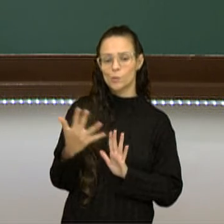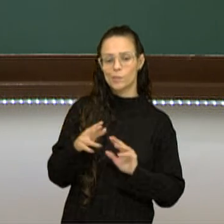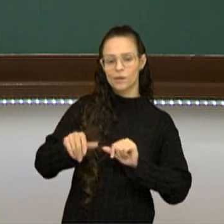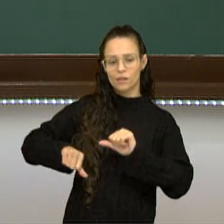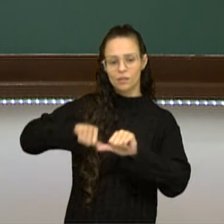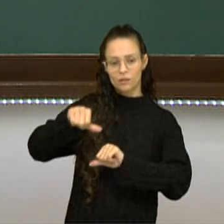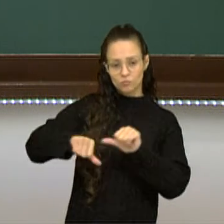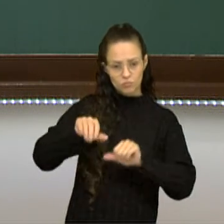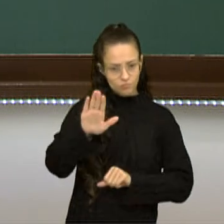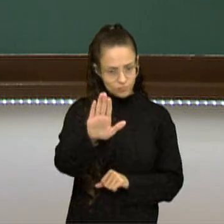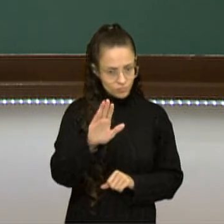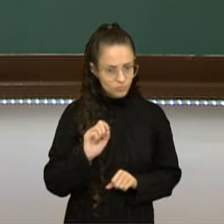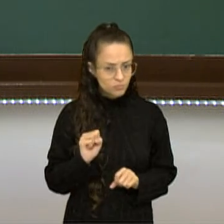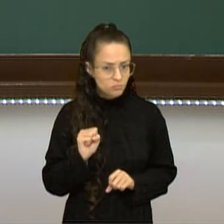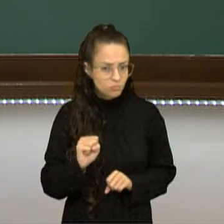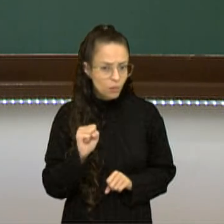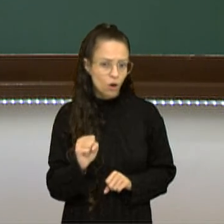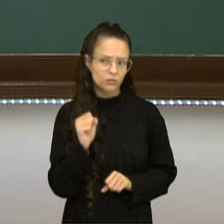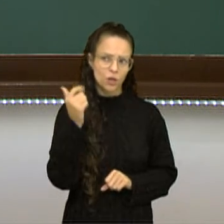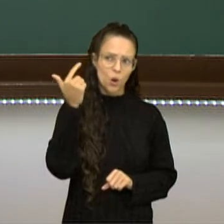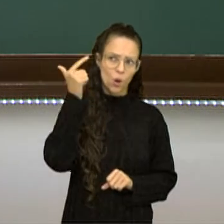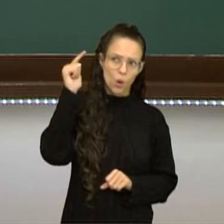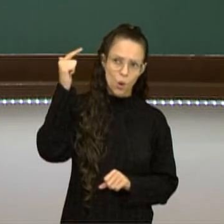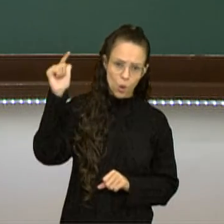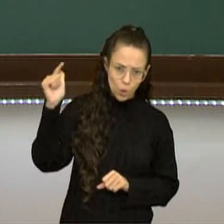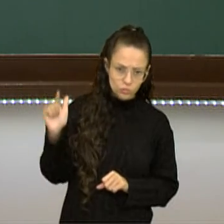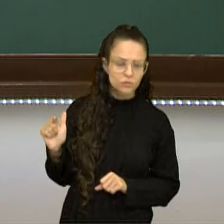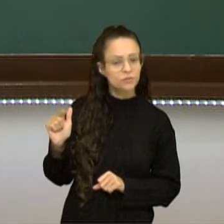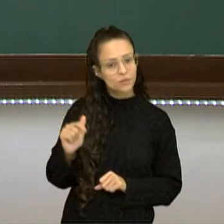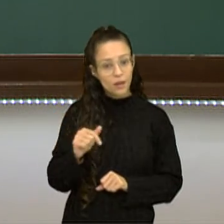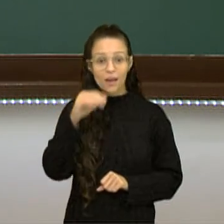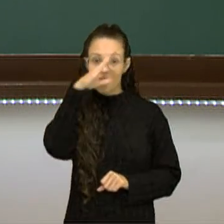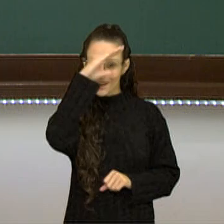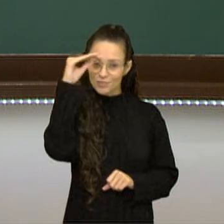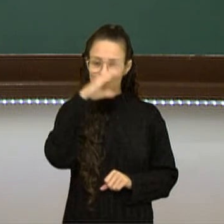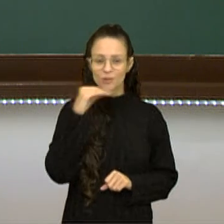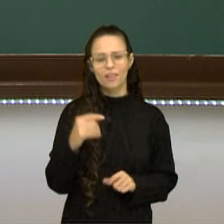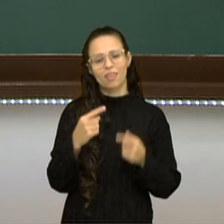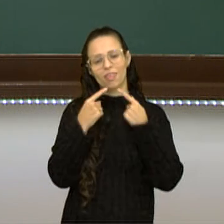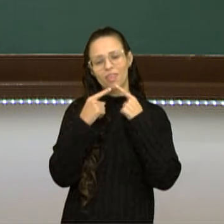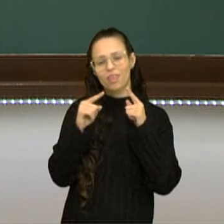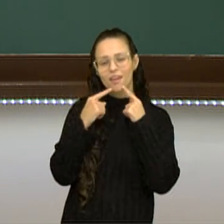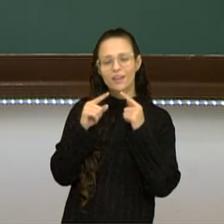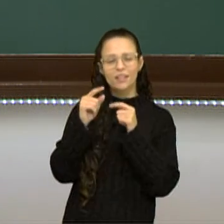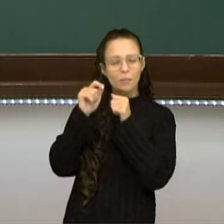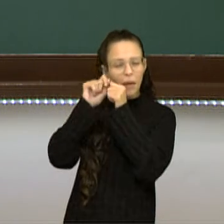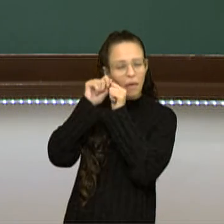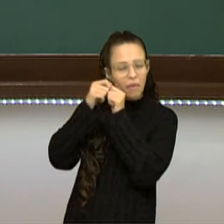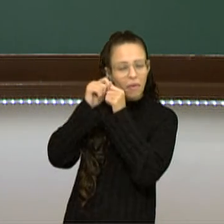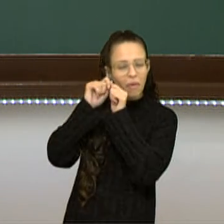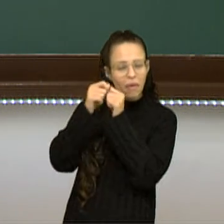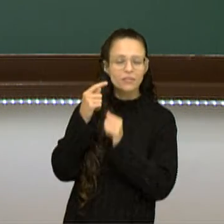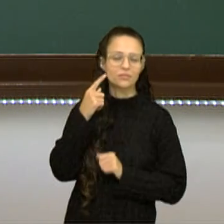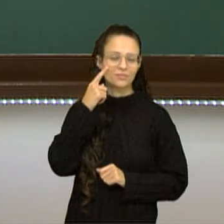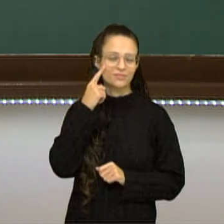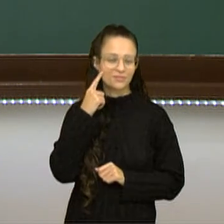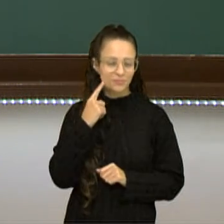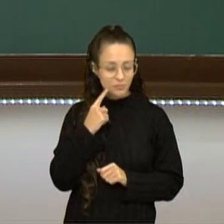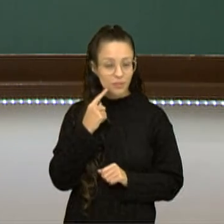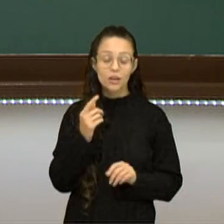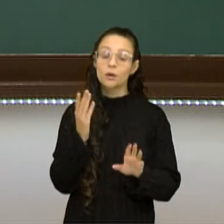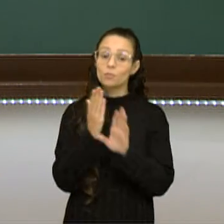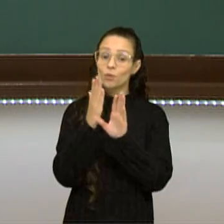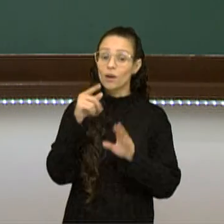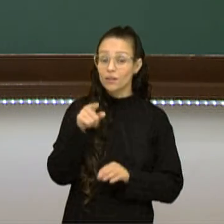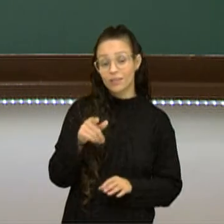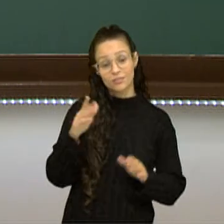transformações, embora possam acontecer outras, tá? Adolescente costuma reclamar de espinhas, né? Espinha é porque